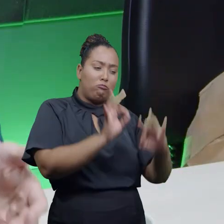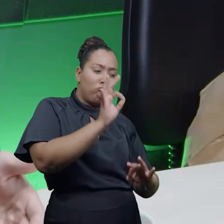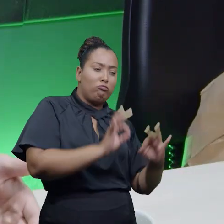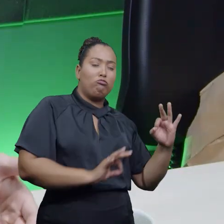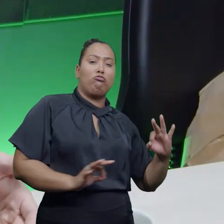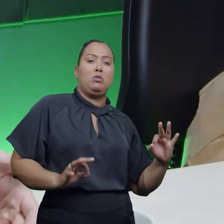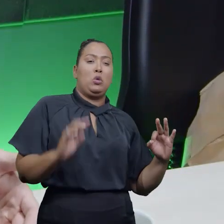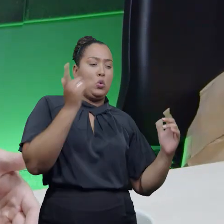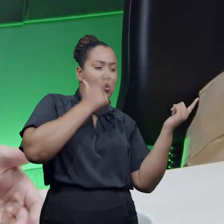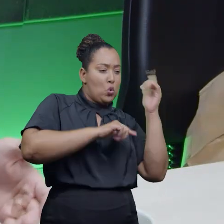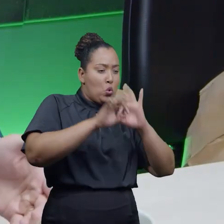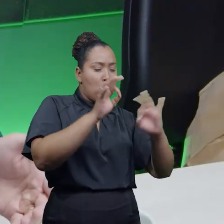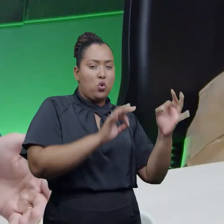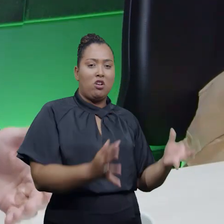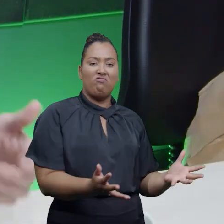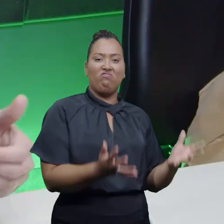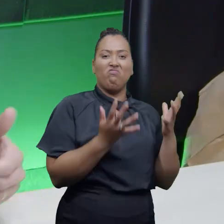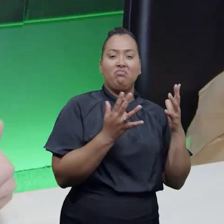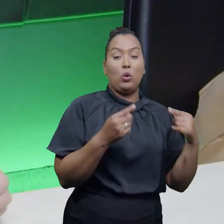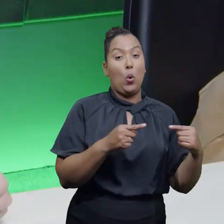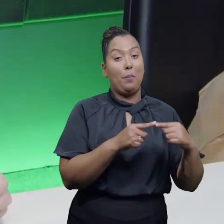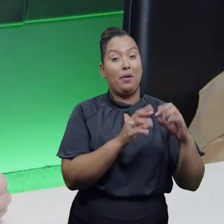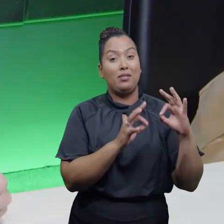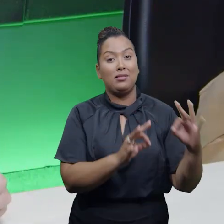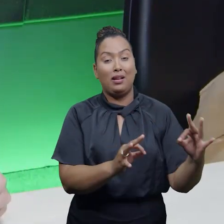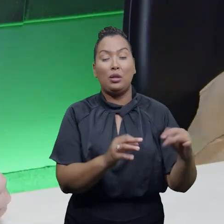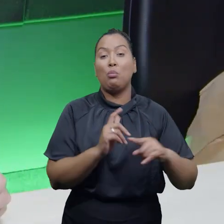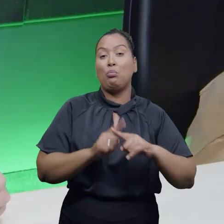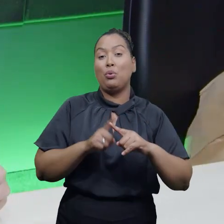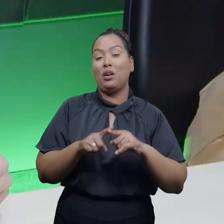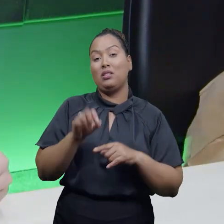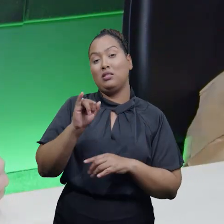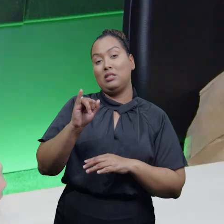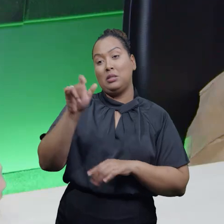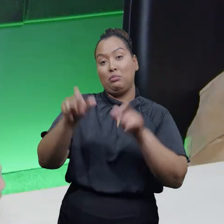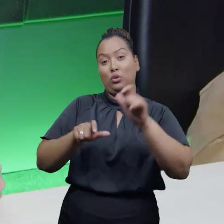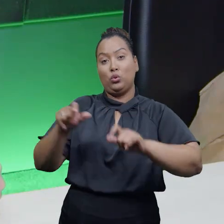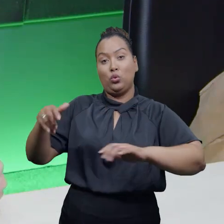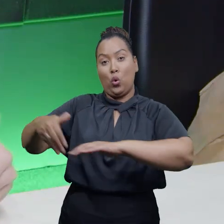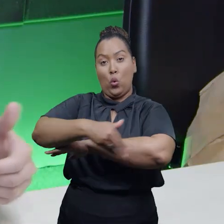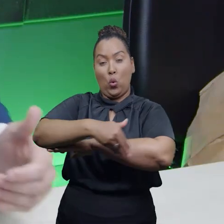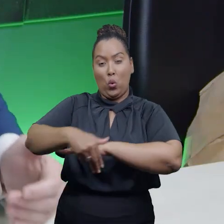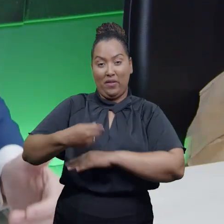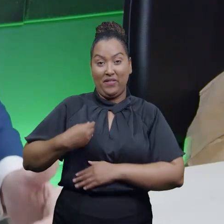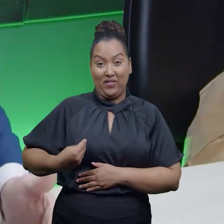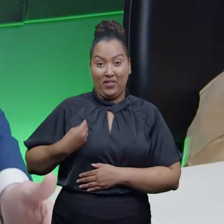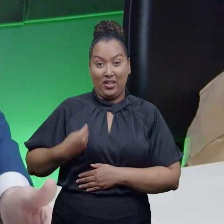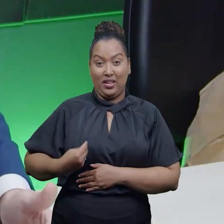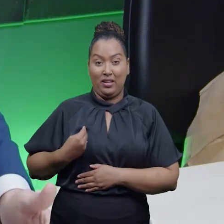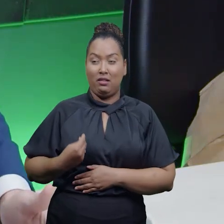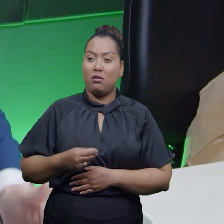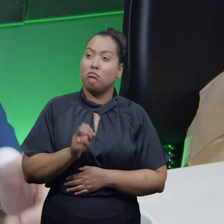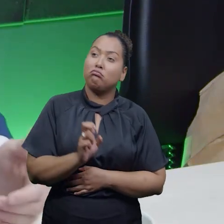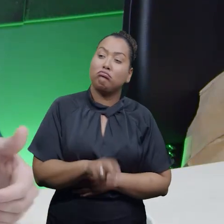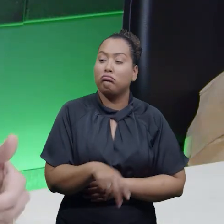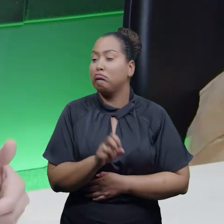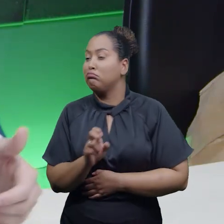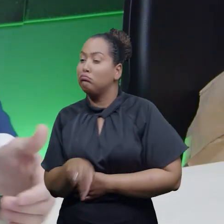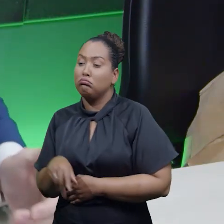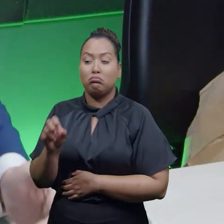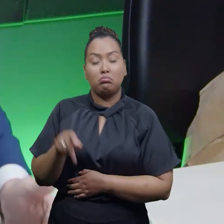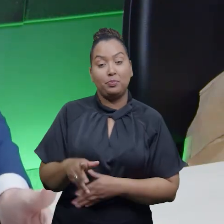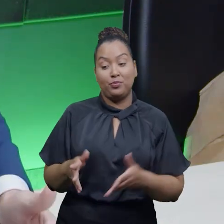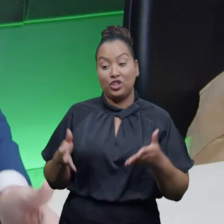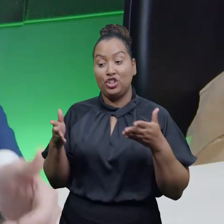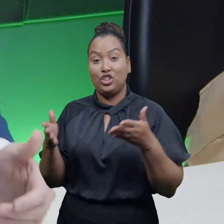equipados de forma adequada, porque quando a população em situação de rua, ela chega no Centro Pop, uma pessoa em